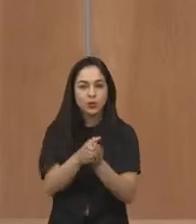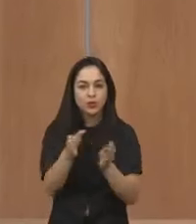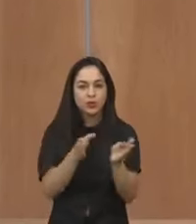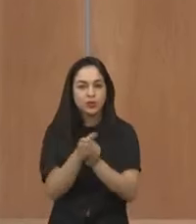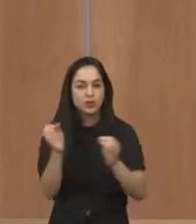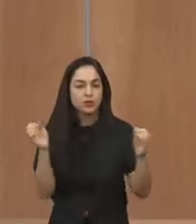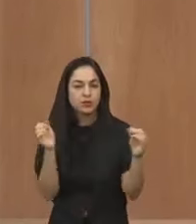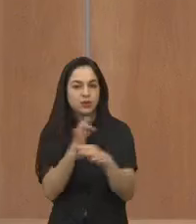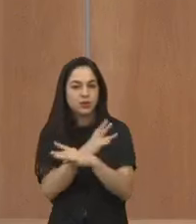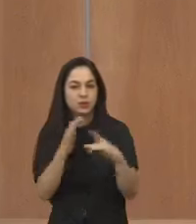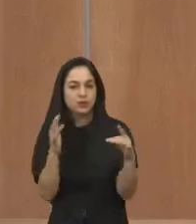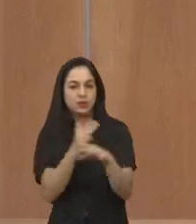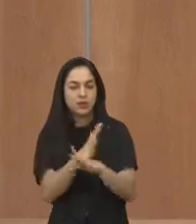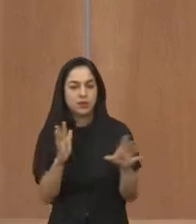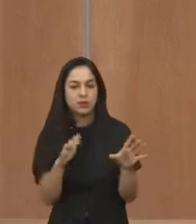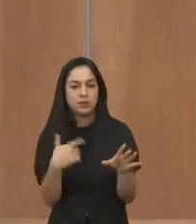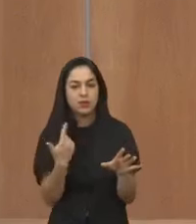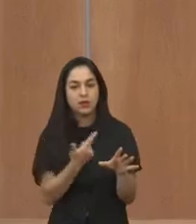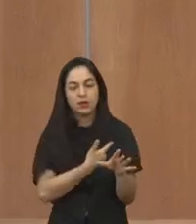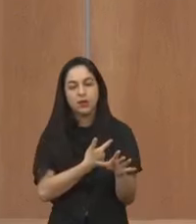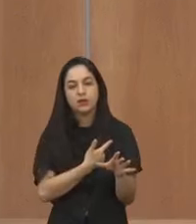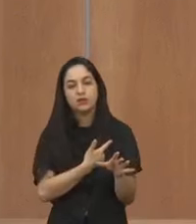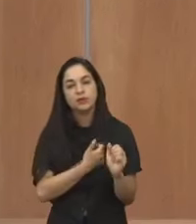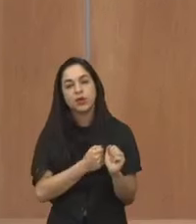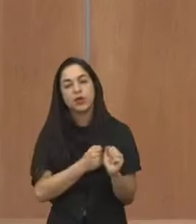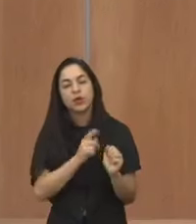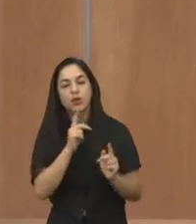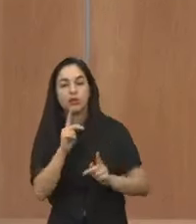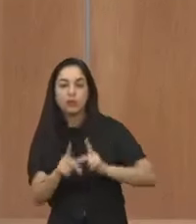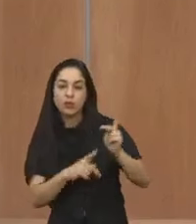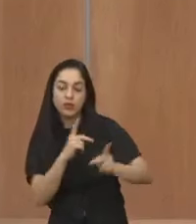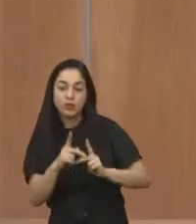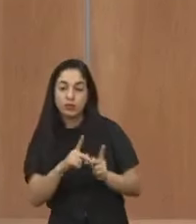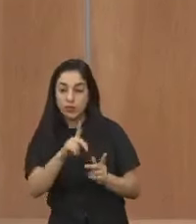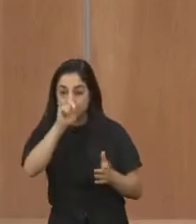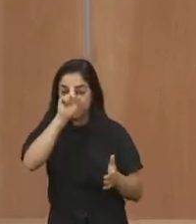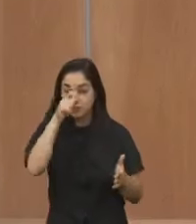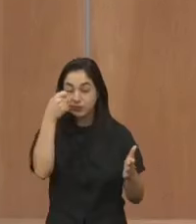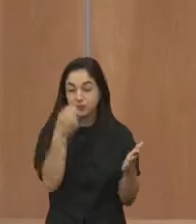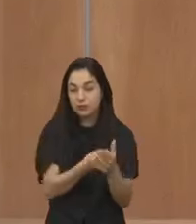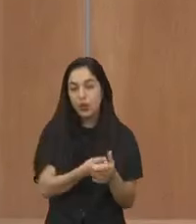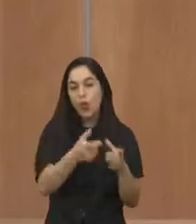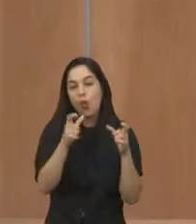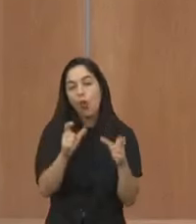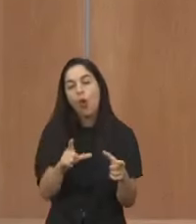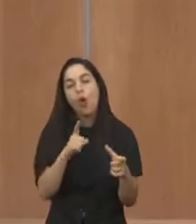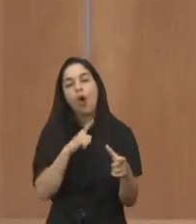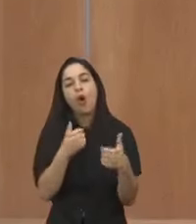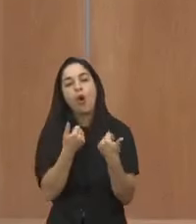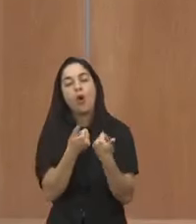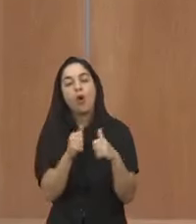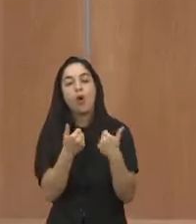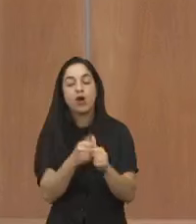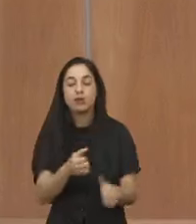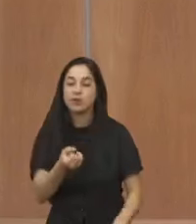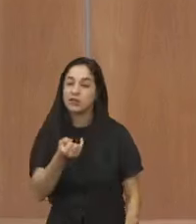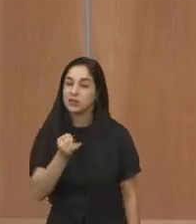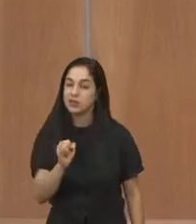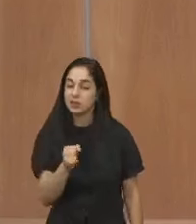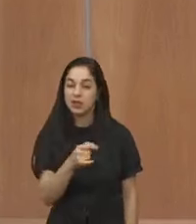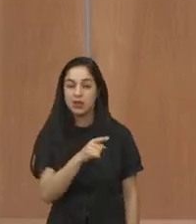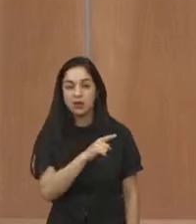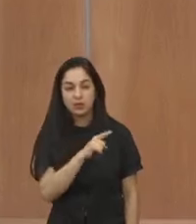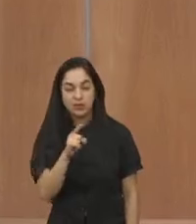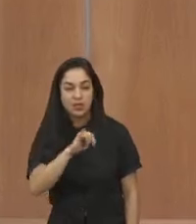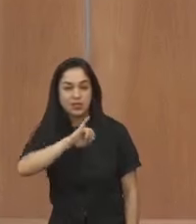Urbana justamente para isso, porque a população que vai determinar o horário do ônibus, aonde vai ter ônibus. E se nós não tivermos essa unidade que vocês fez